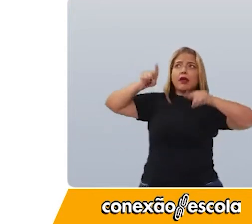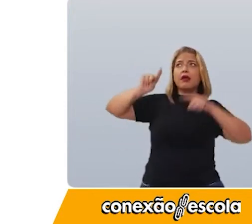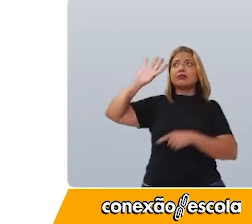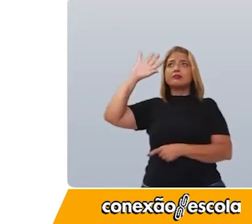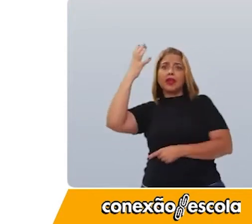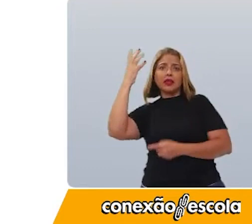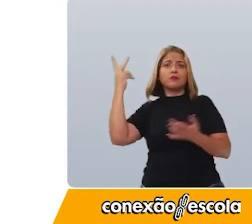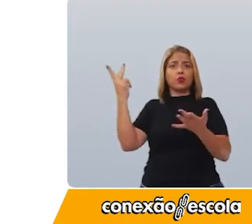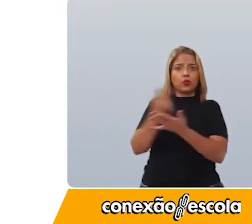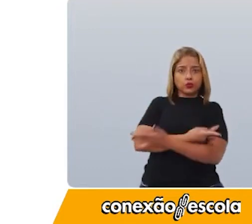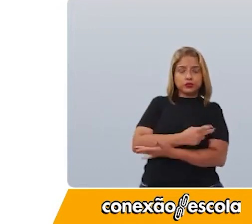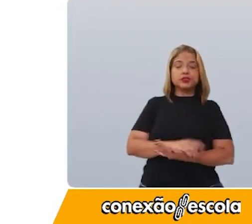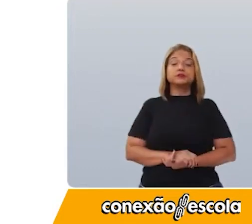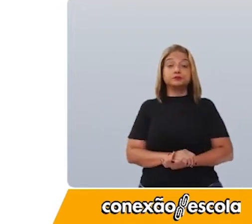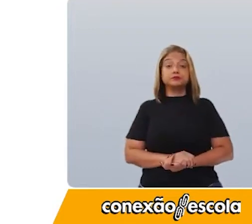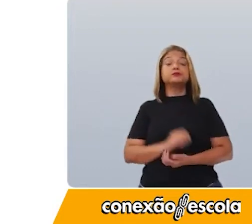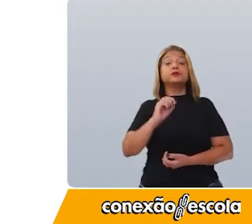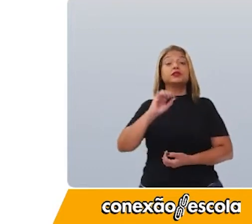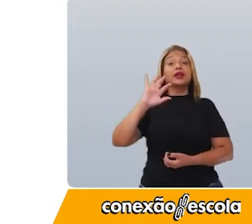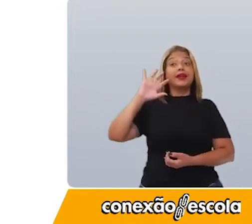o clima, diferente do tempo,